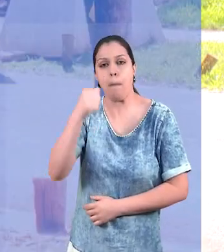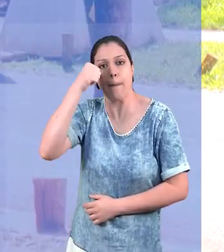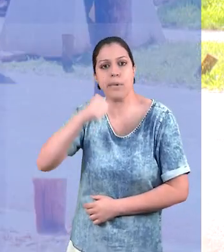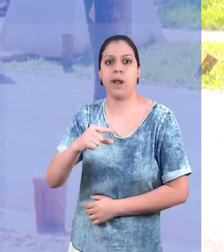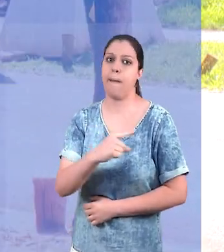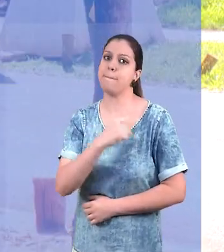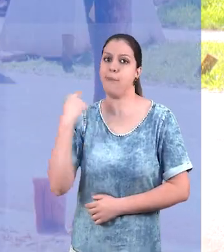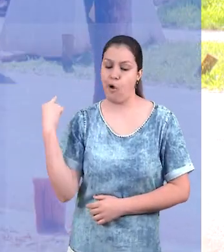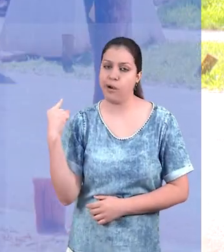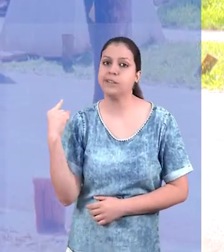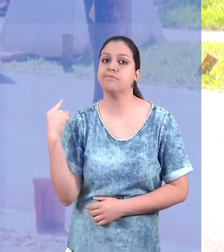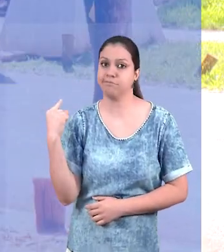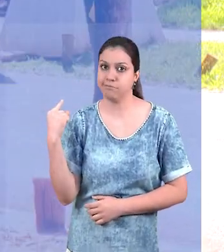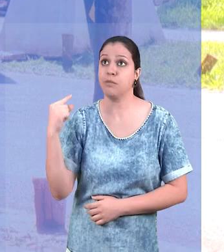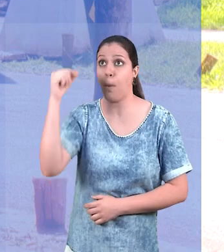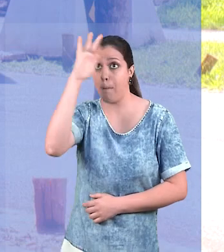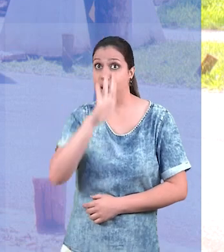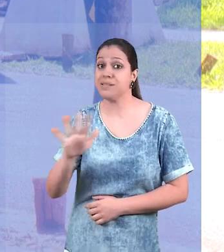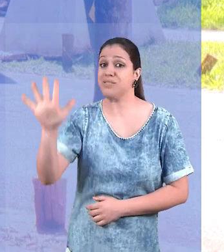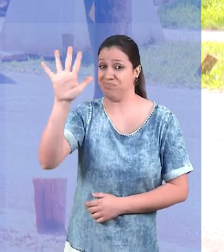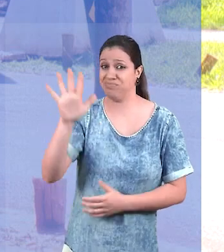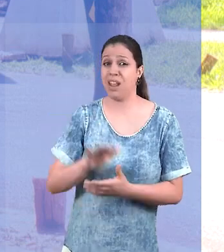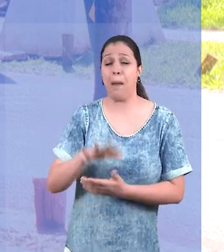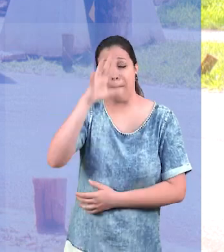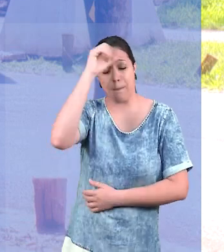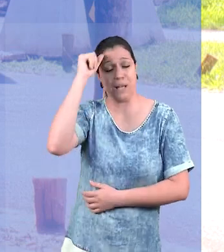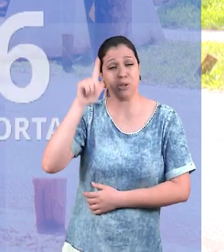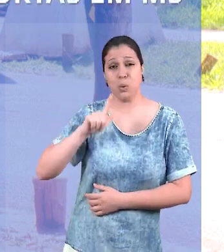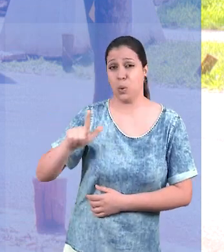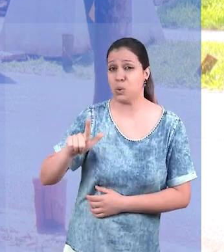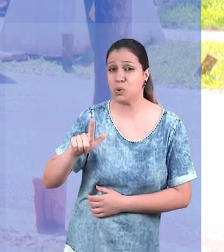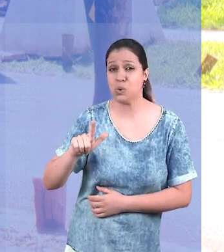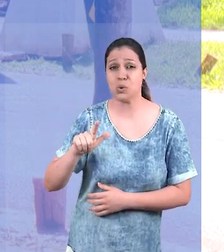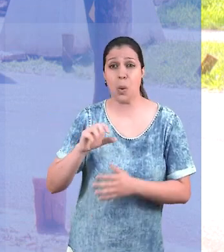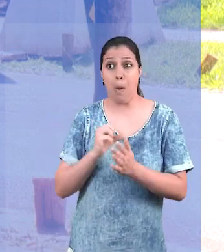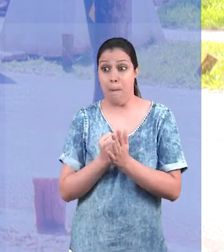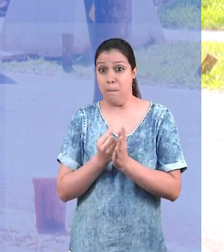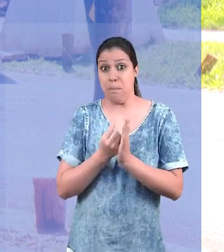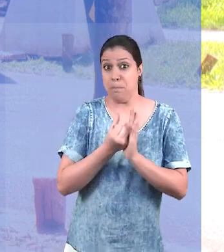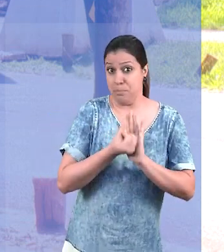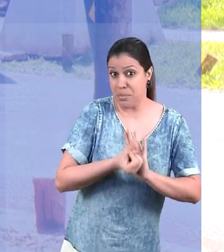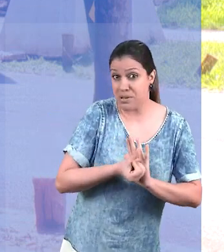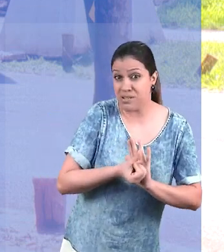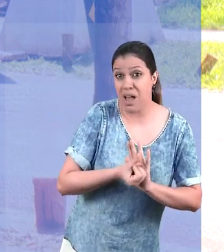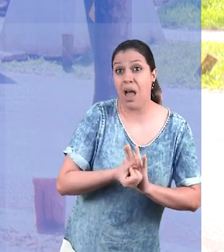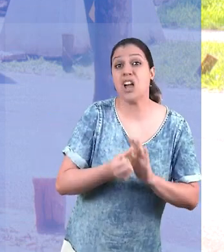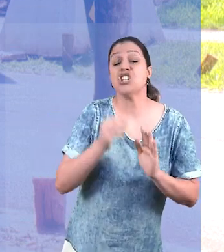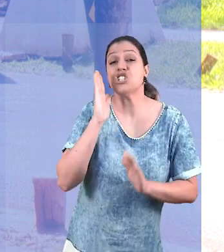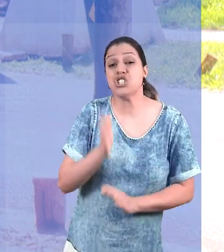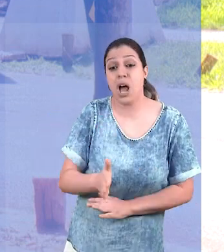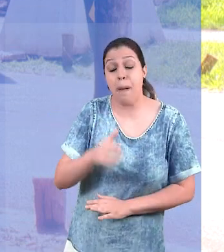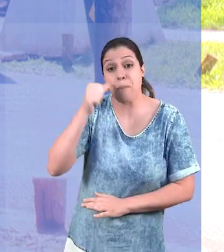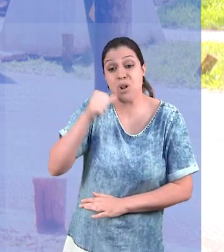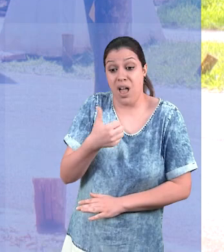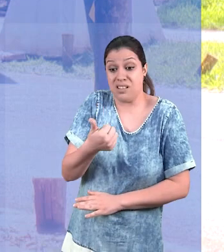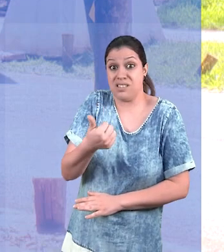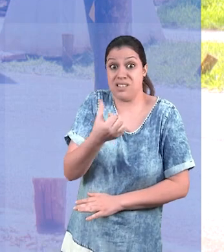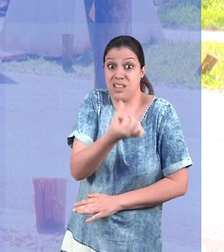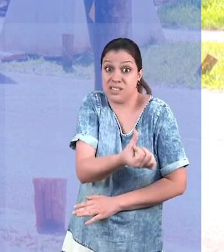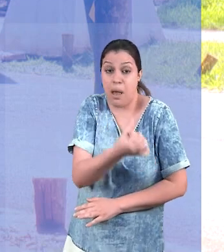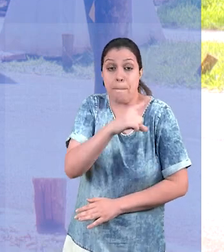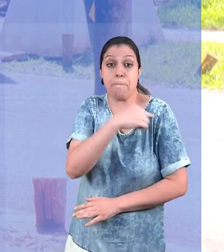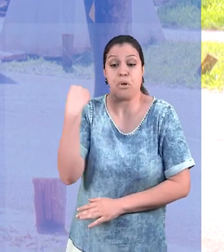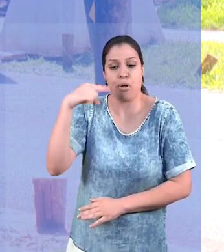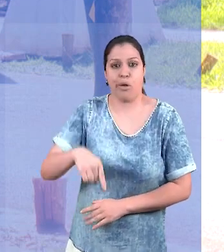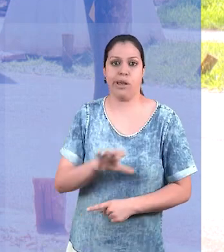Mato Grosso do Sul, os números também são alarmantes. Nós não superamos nem o primeiro semestre e 16 mulheres já morreram aqui